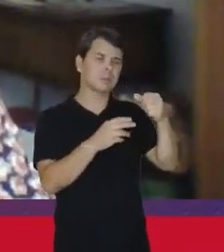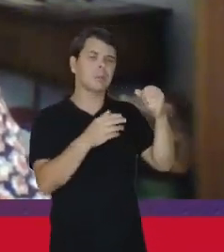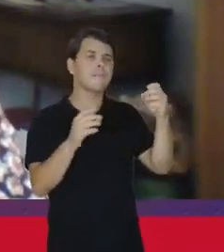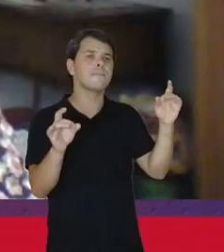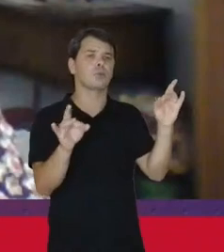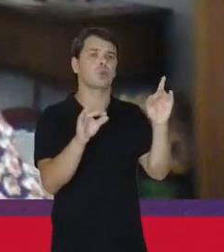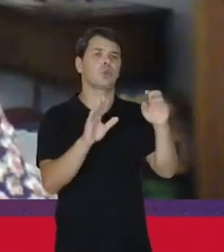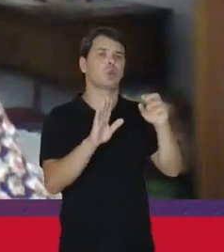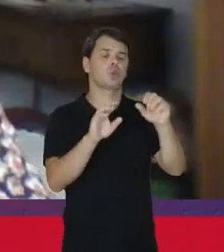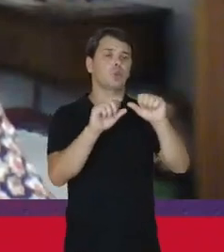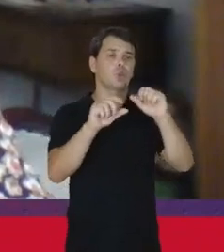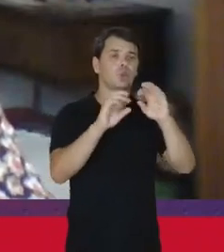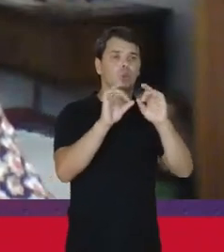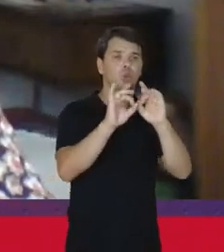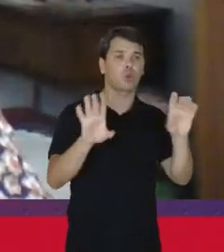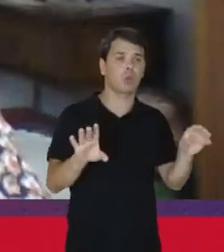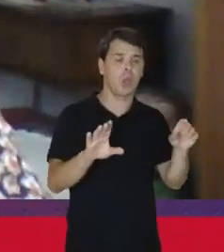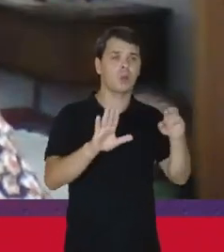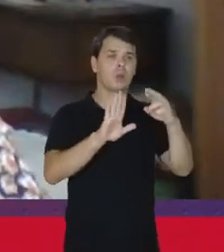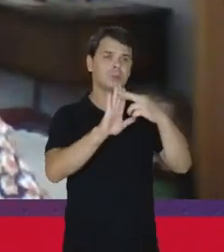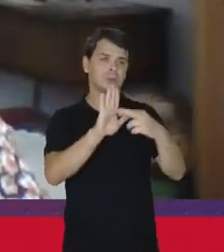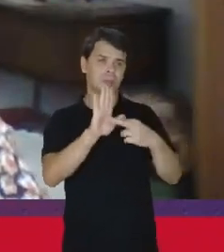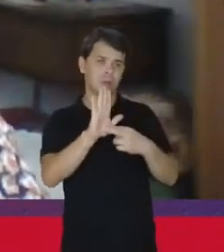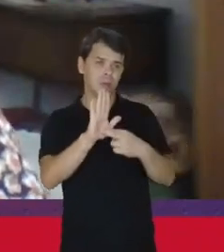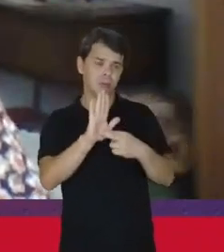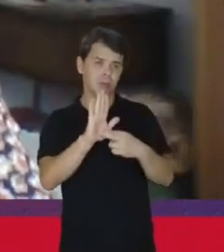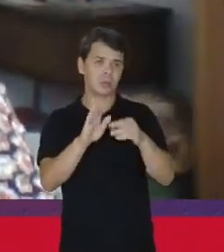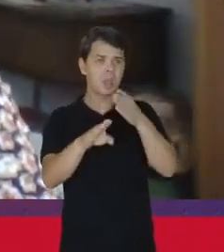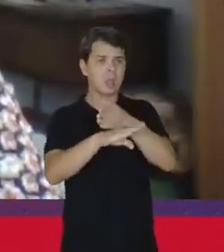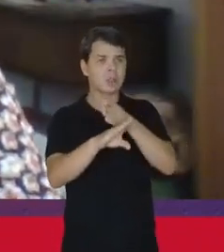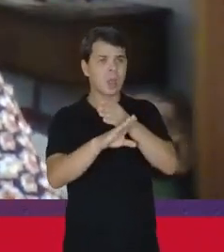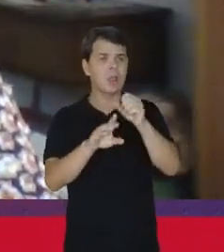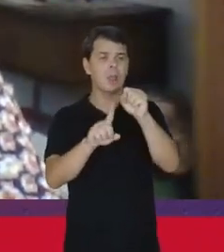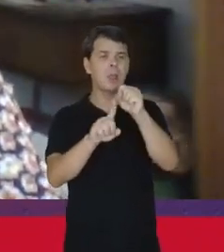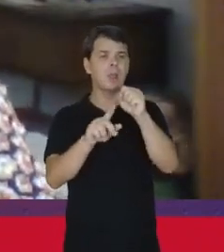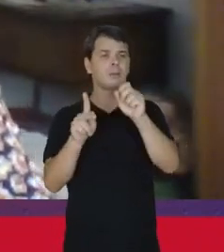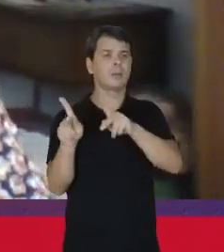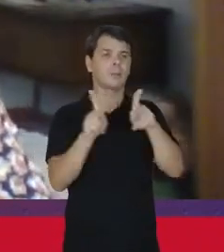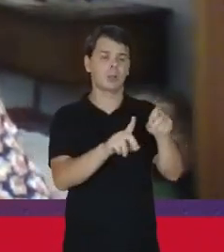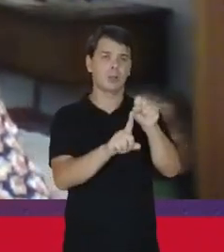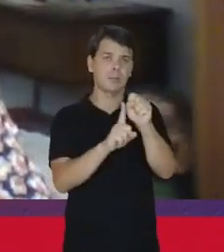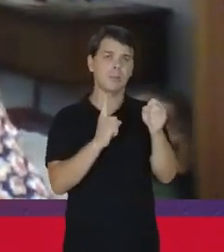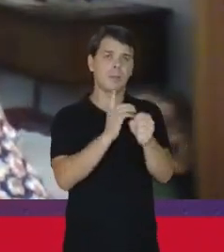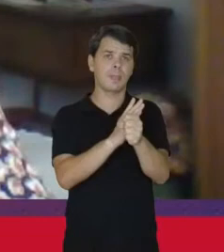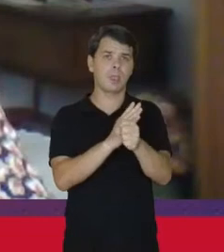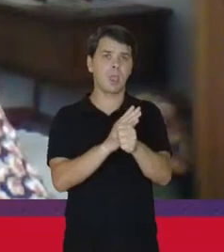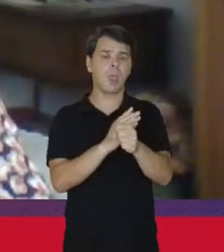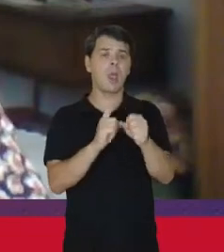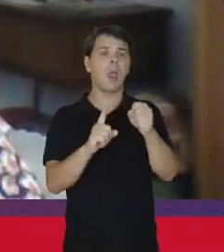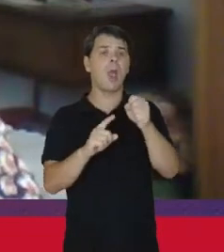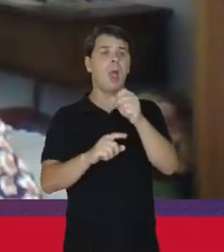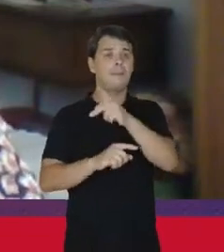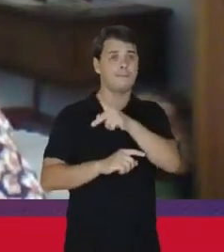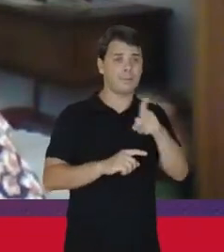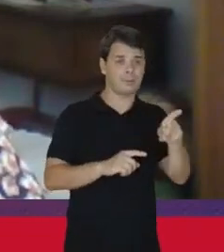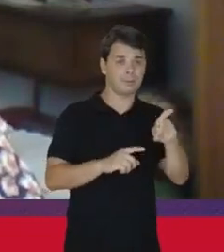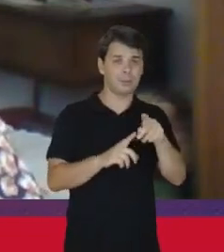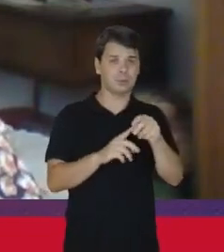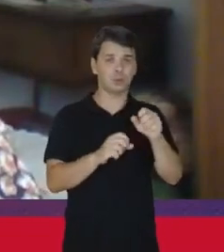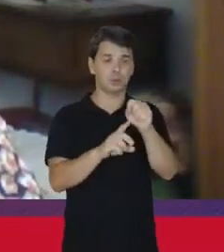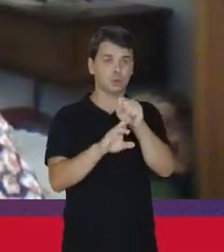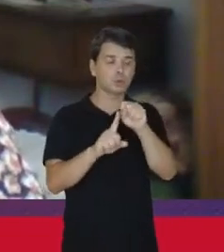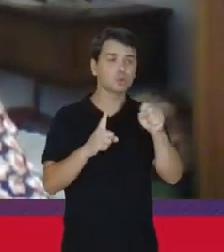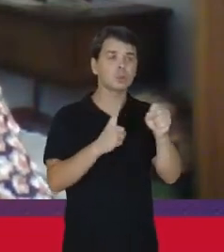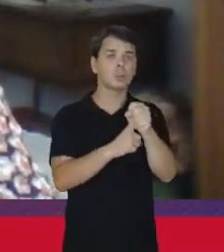regras em relação ao acesso à Previdência Social. Além disso, a Previdência Social, ela, num